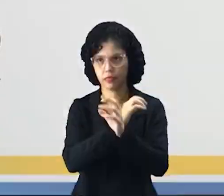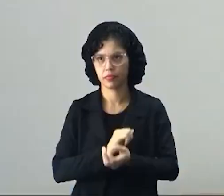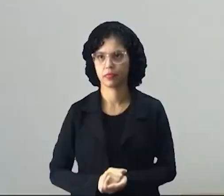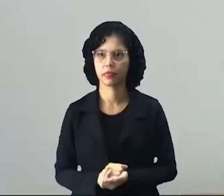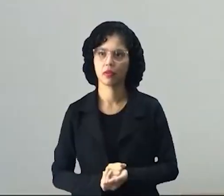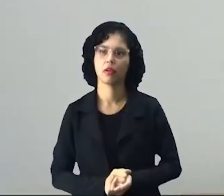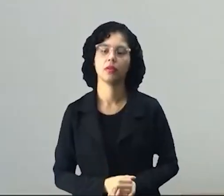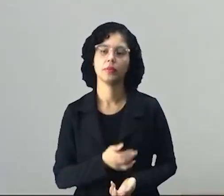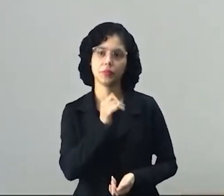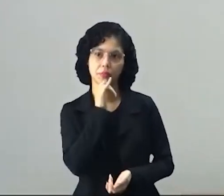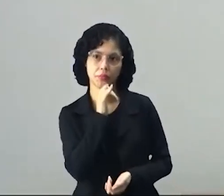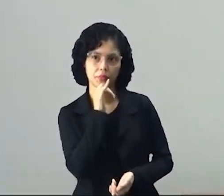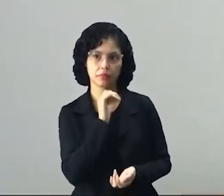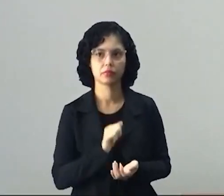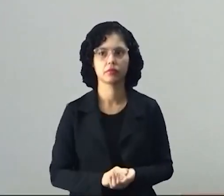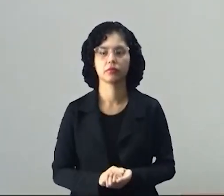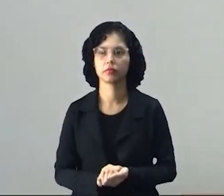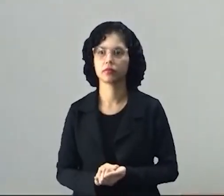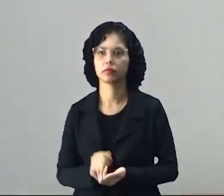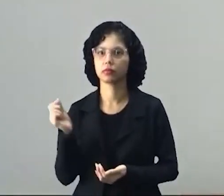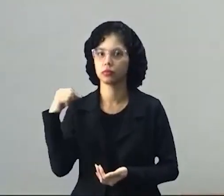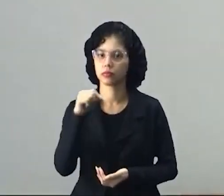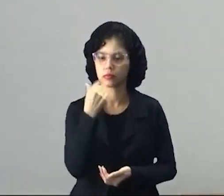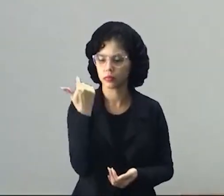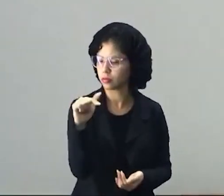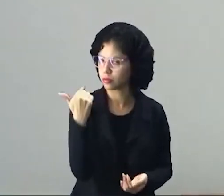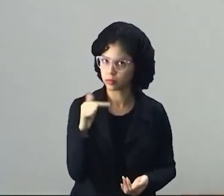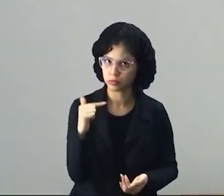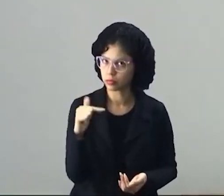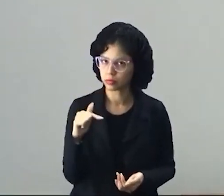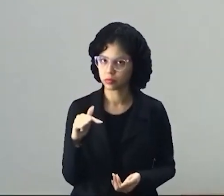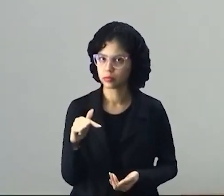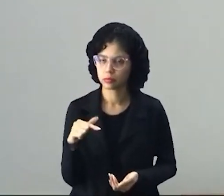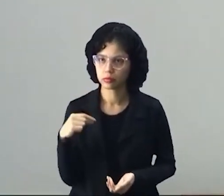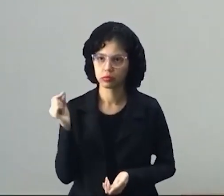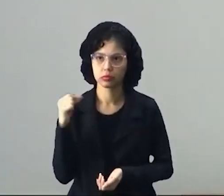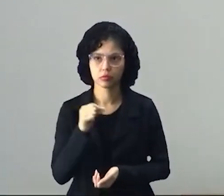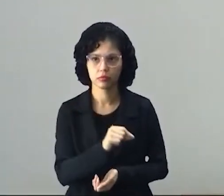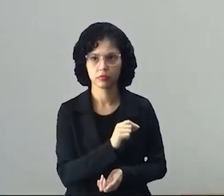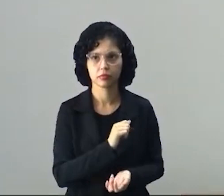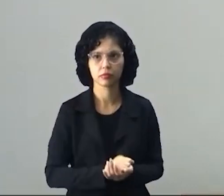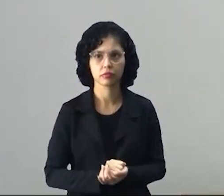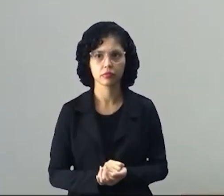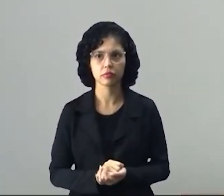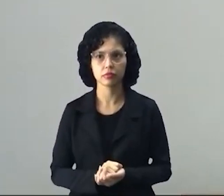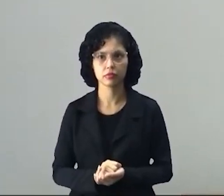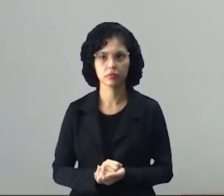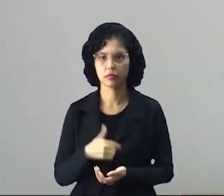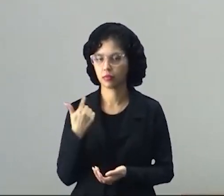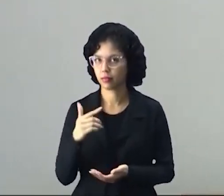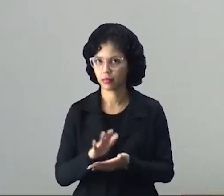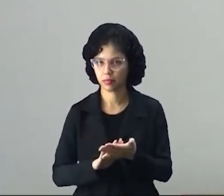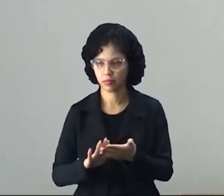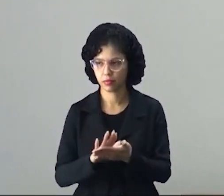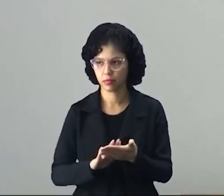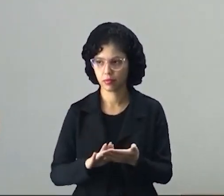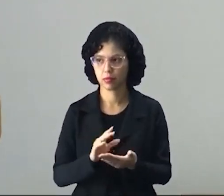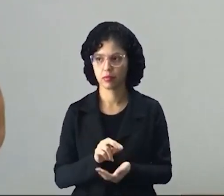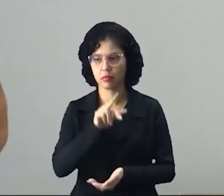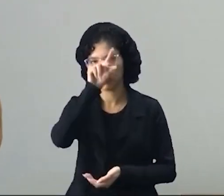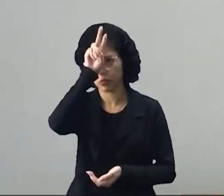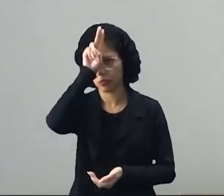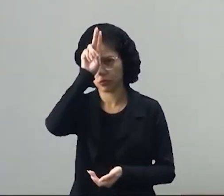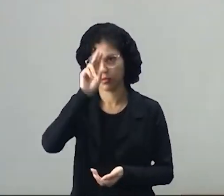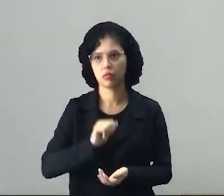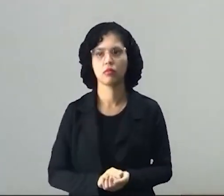ok? Então, por exemplo, os insetos, ele não tem osso, então você não vai conseguir fazer um esqueleto da baratinha, certo? É